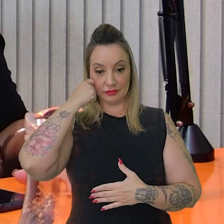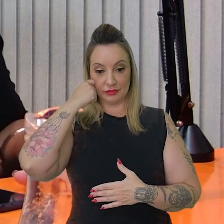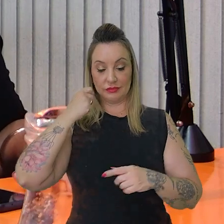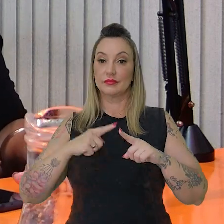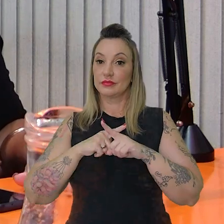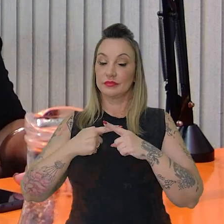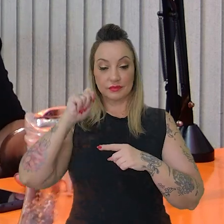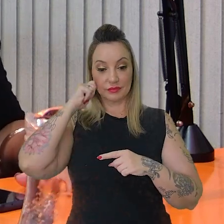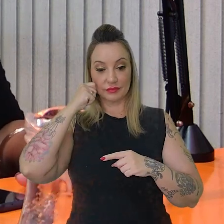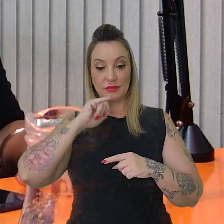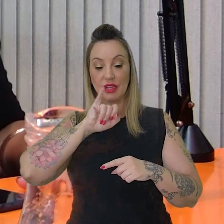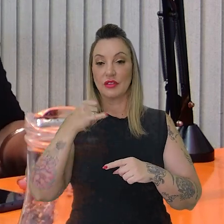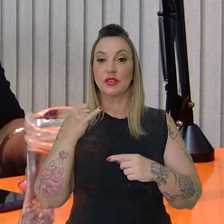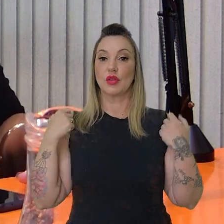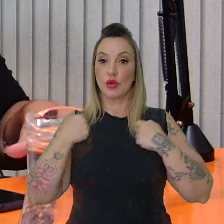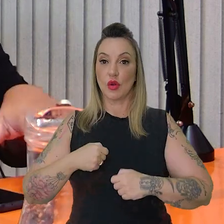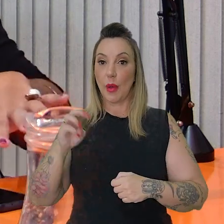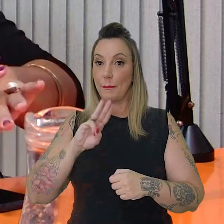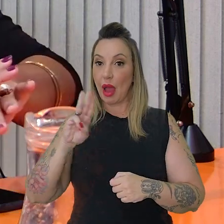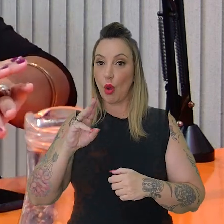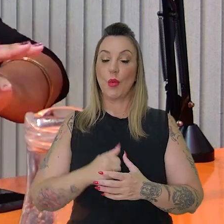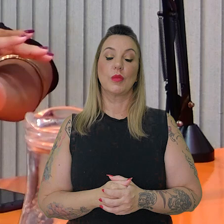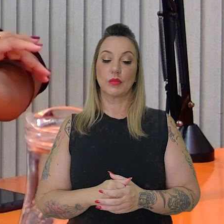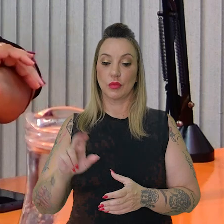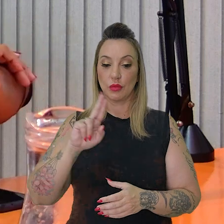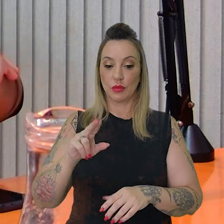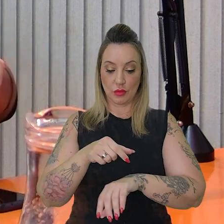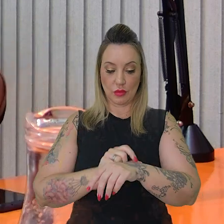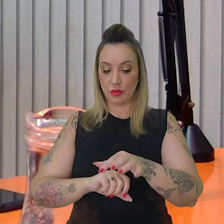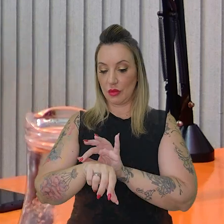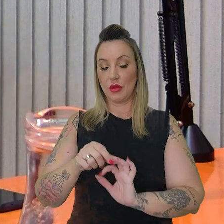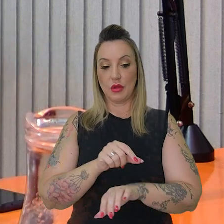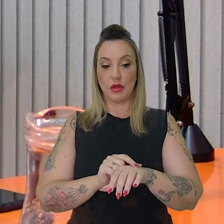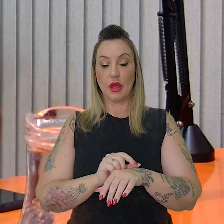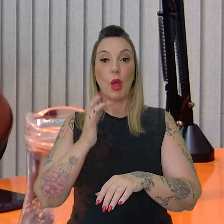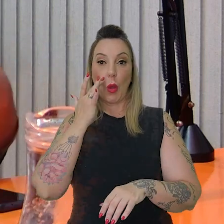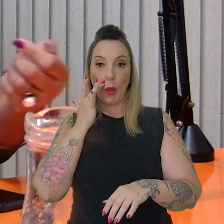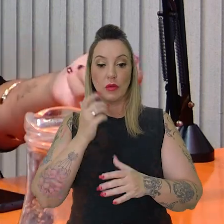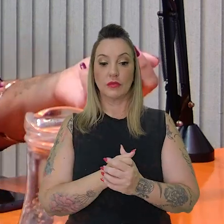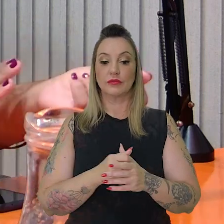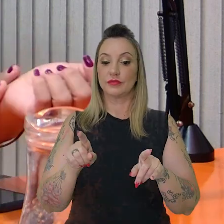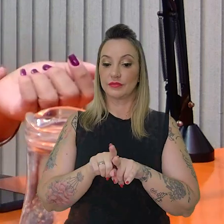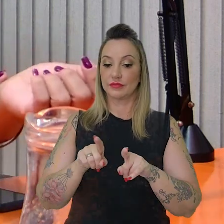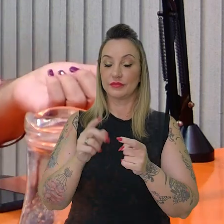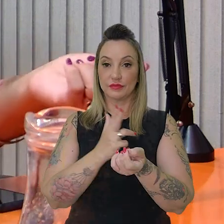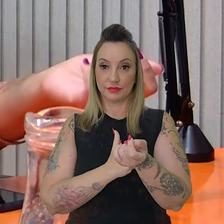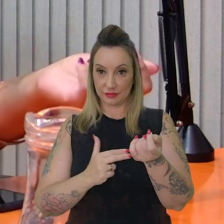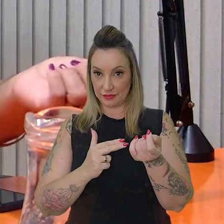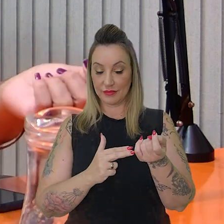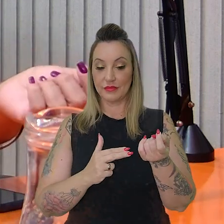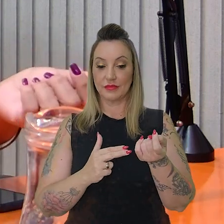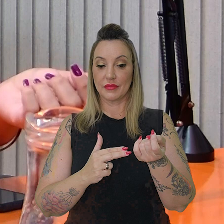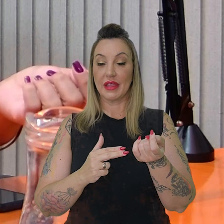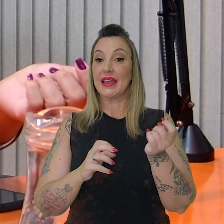preto jeans um colete marrom estou com umas bijus umas pulseiras no dourado também tem uma tatu como no